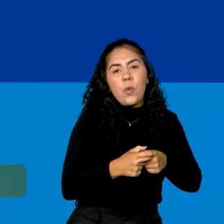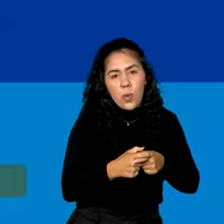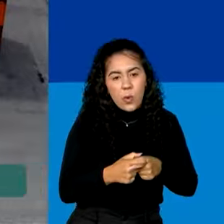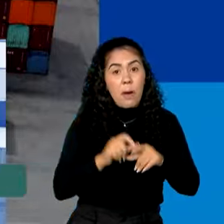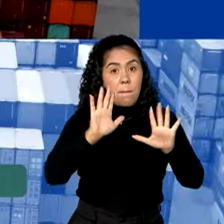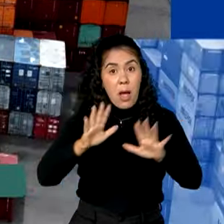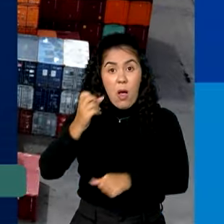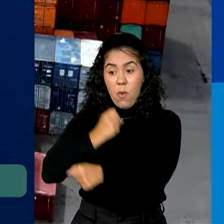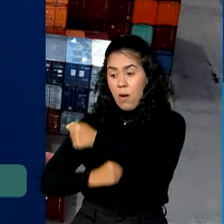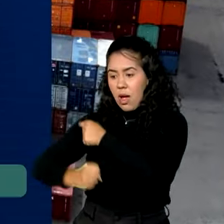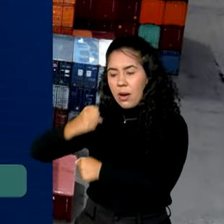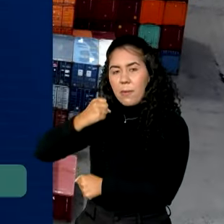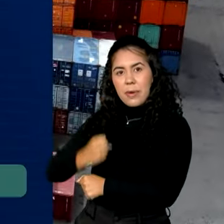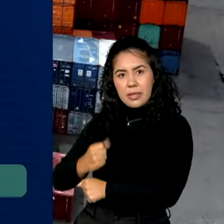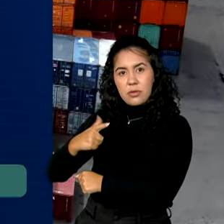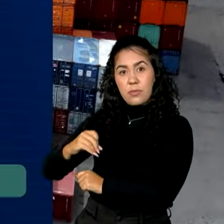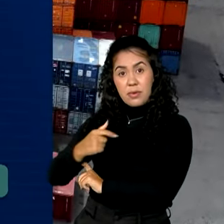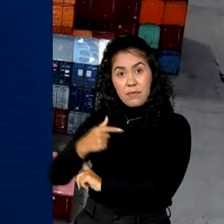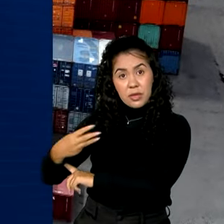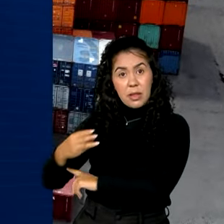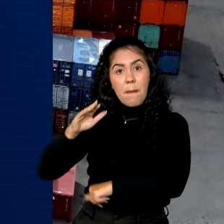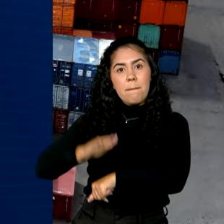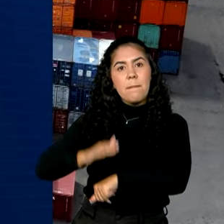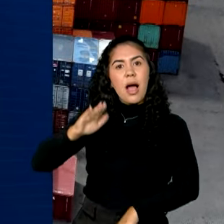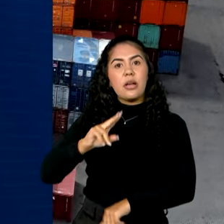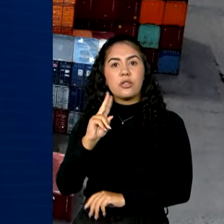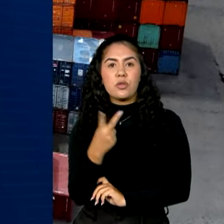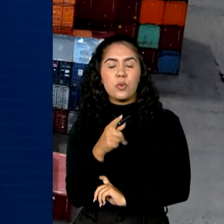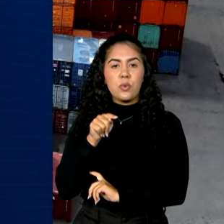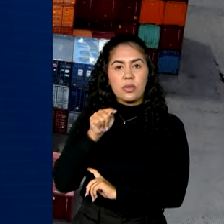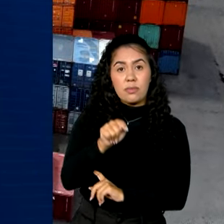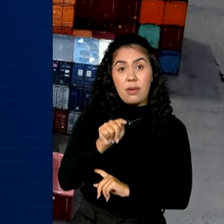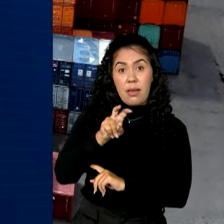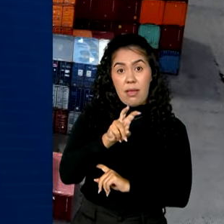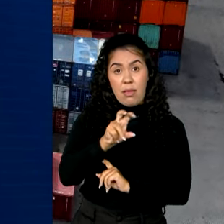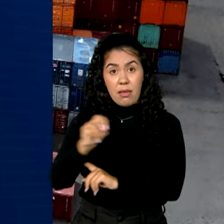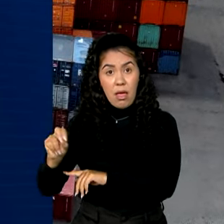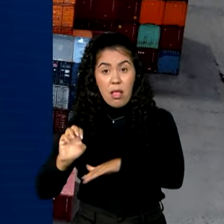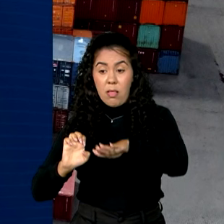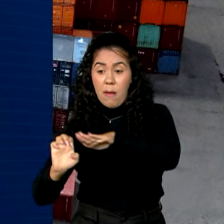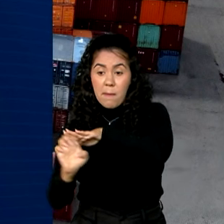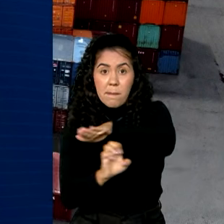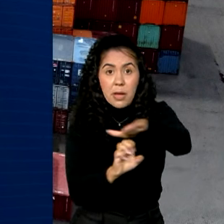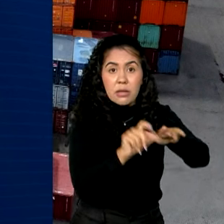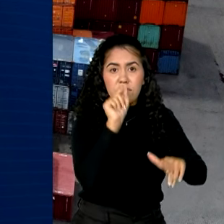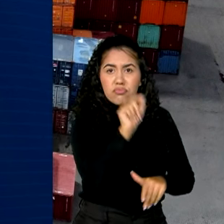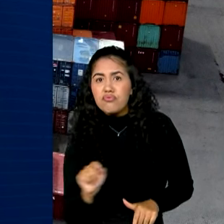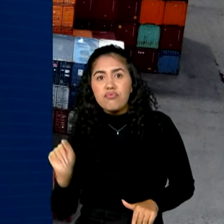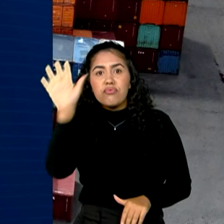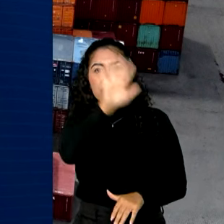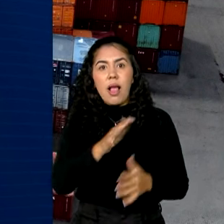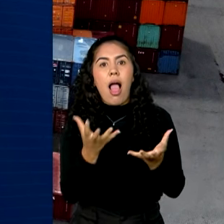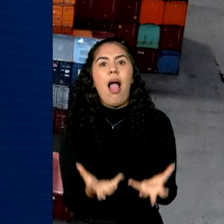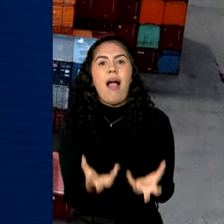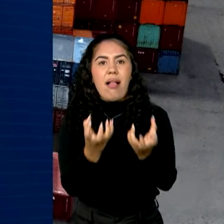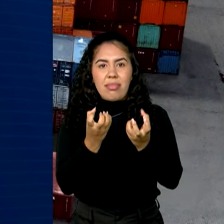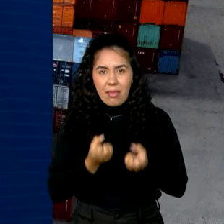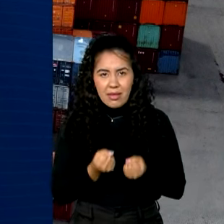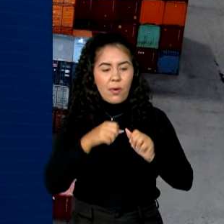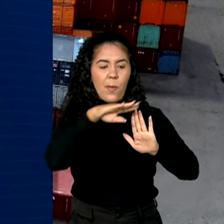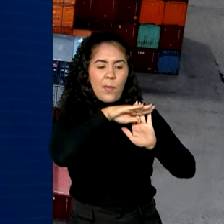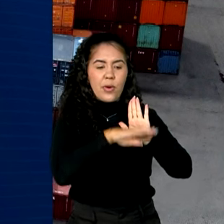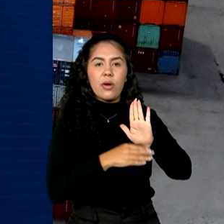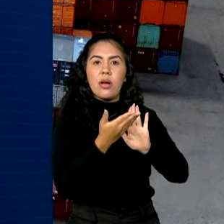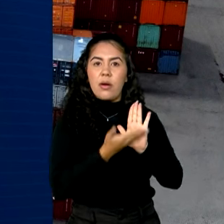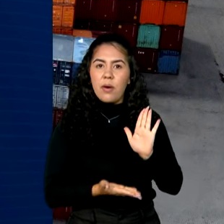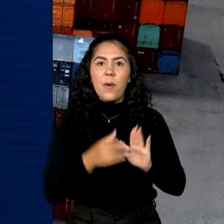Só no ano passado, mais de 2.500 empresas em todo o Brasil aderiram ao programa de